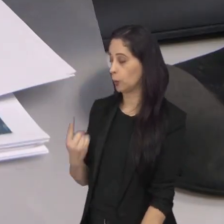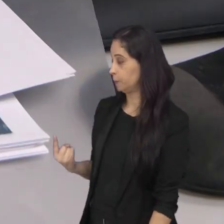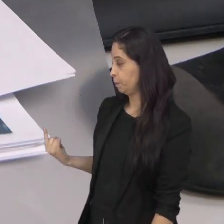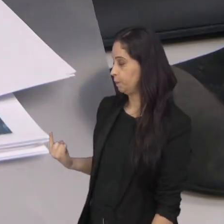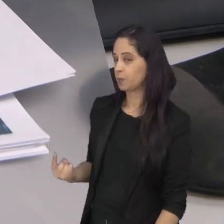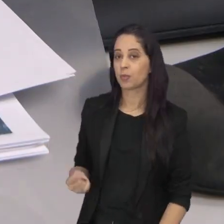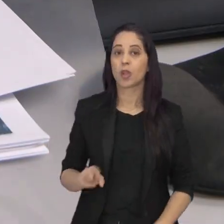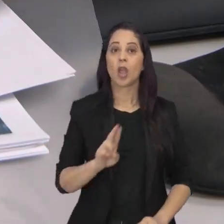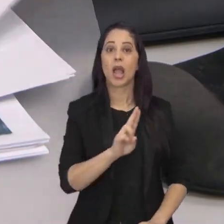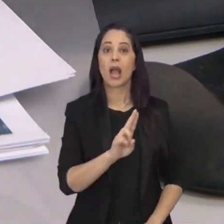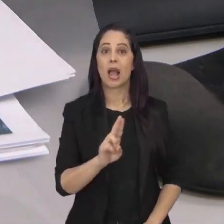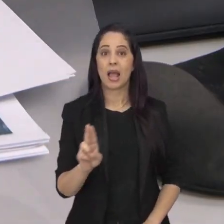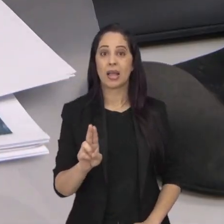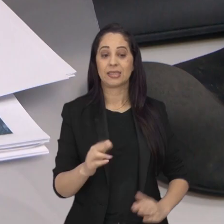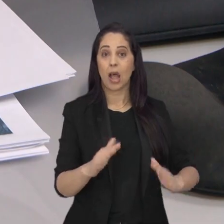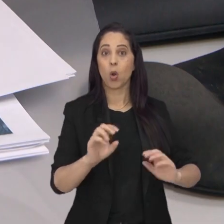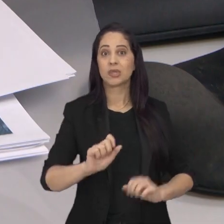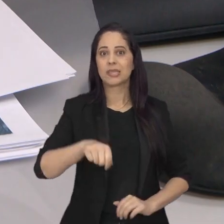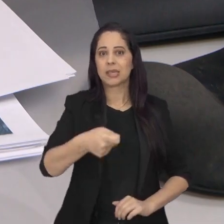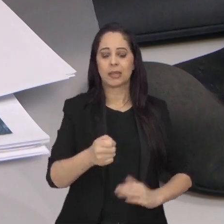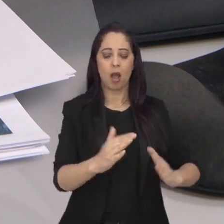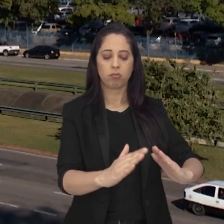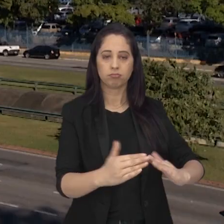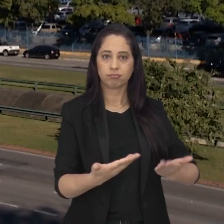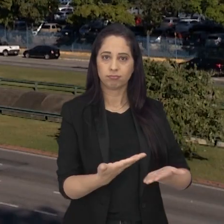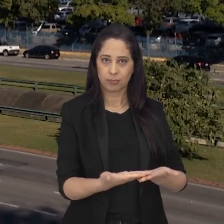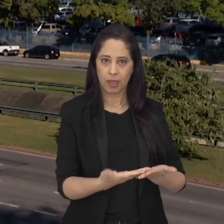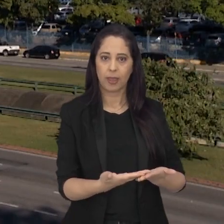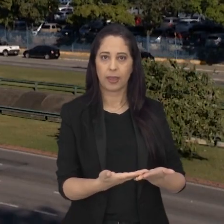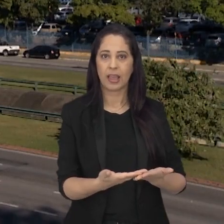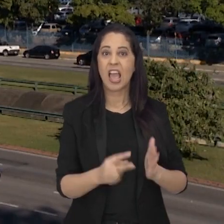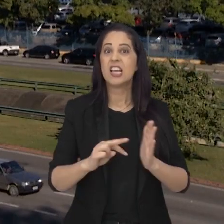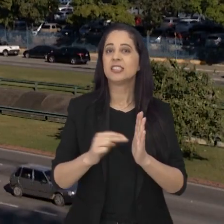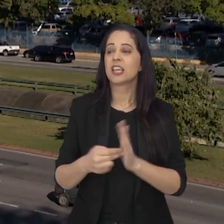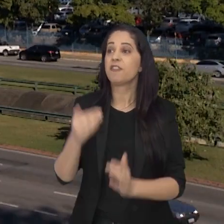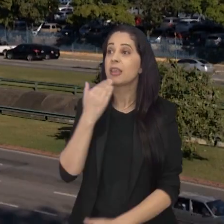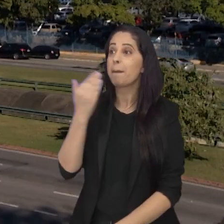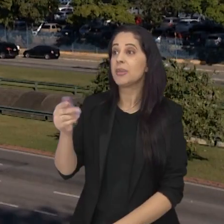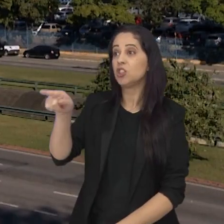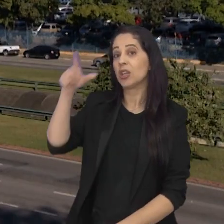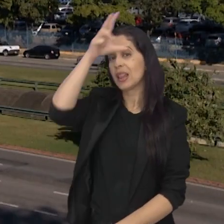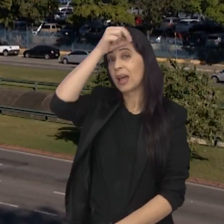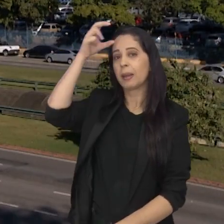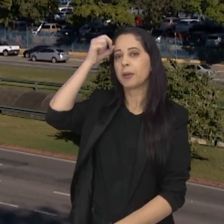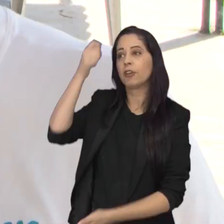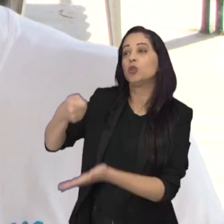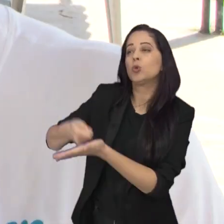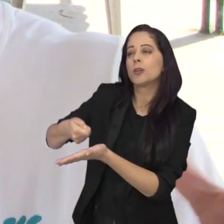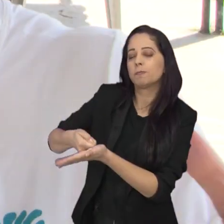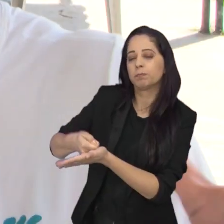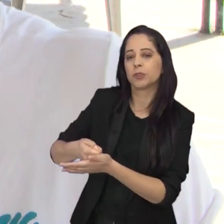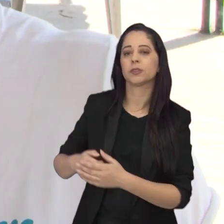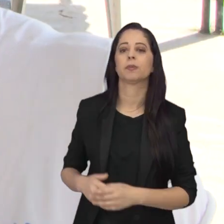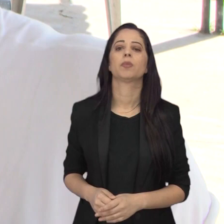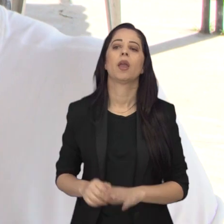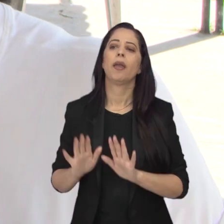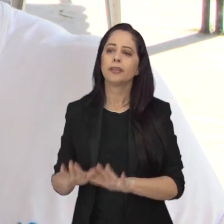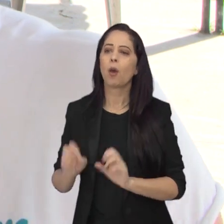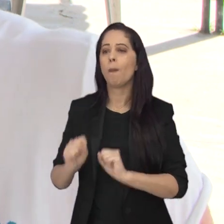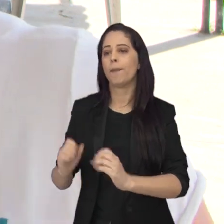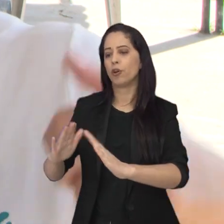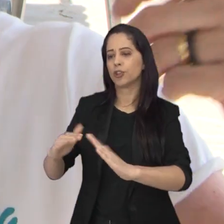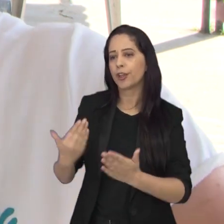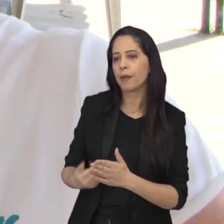usado pelos parlamentares para solicitar informações da prefeitura ou cobrar providências. Então são vários caminhos,